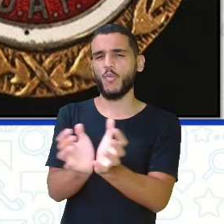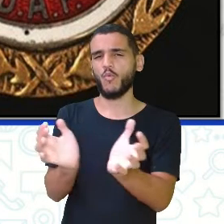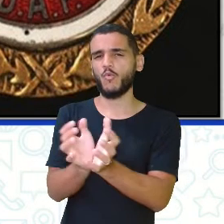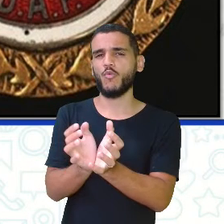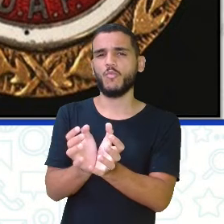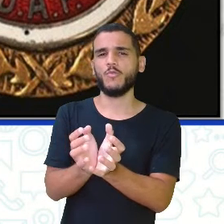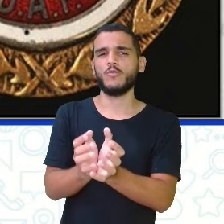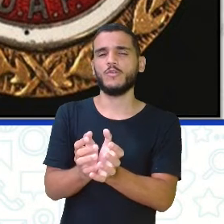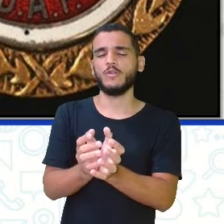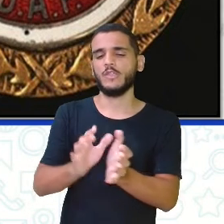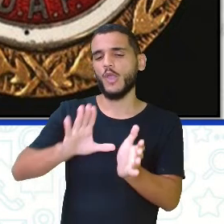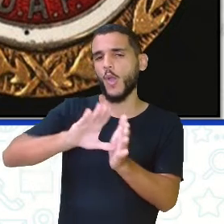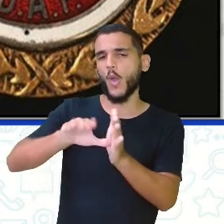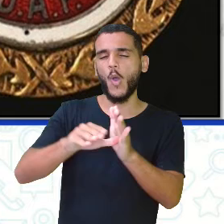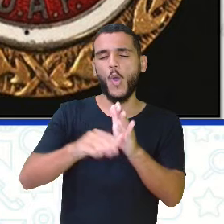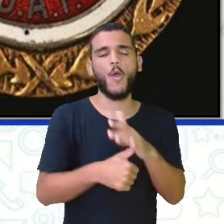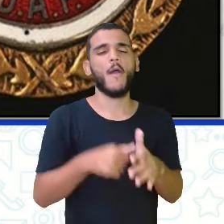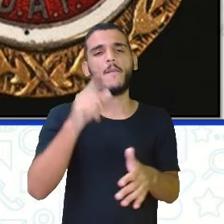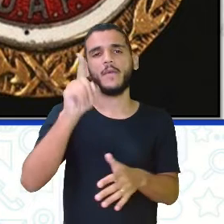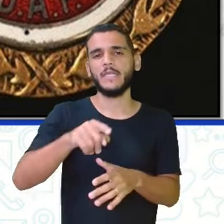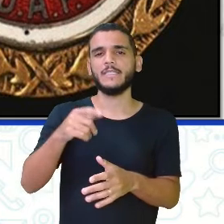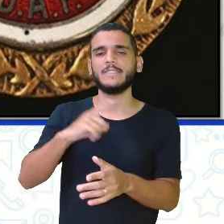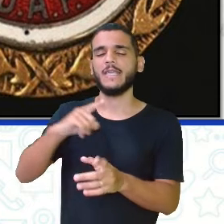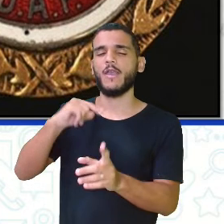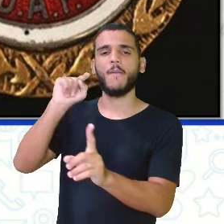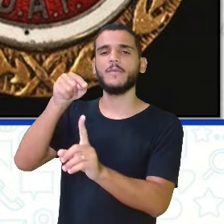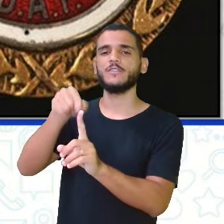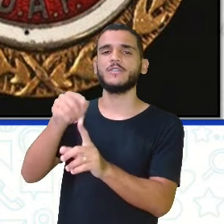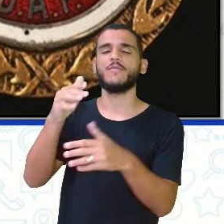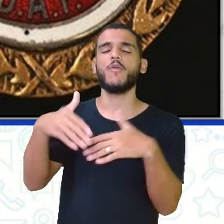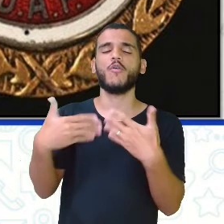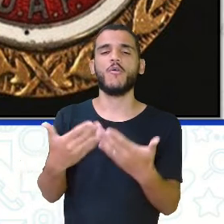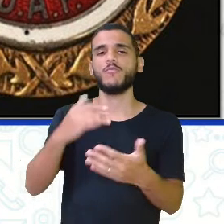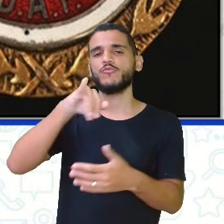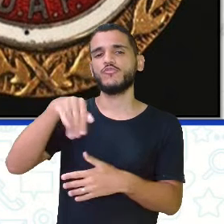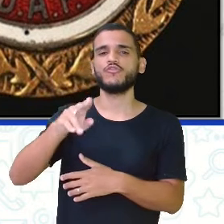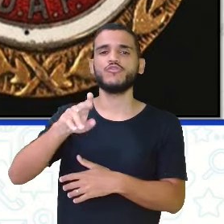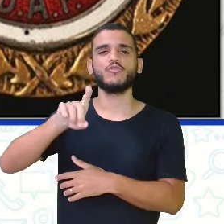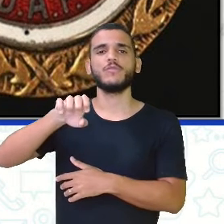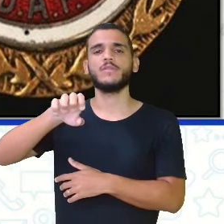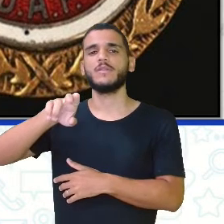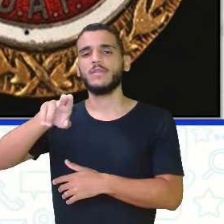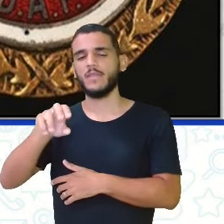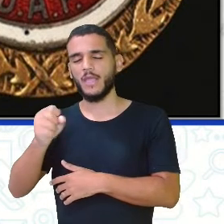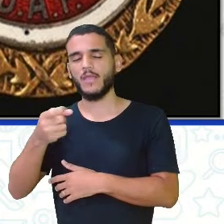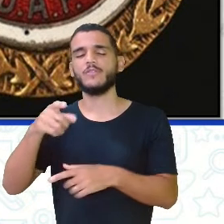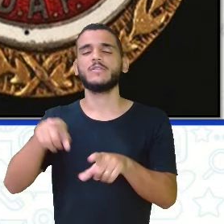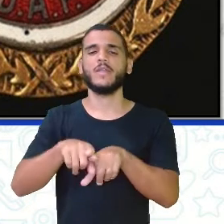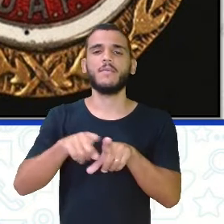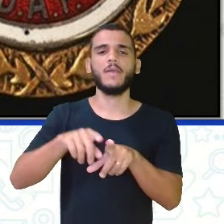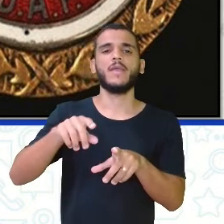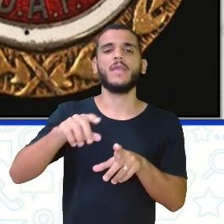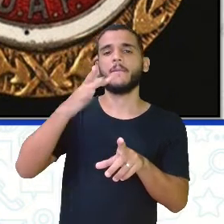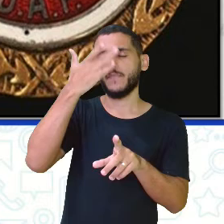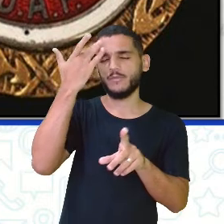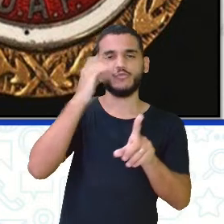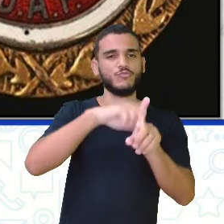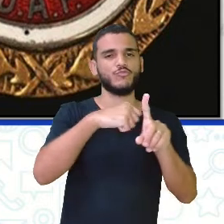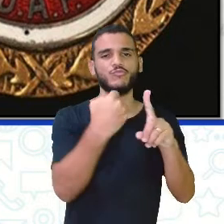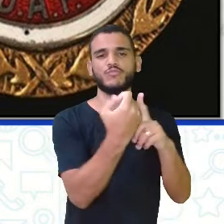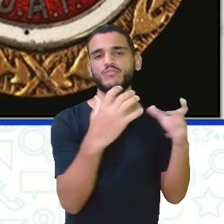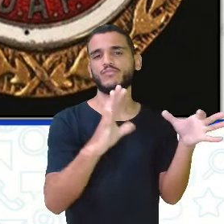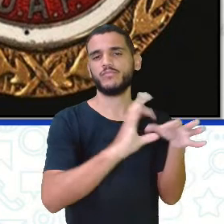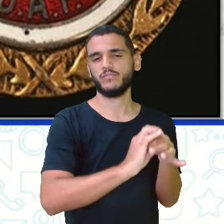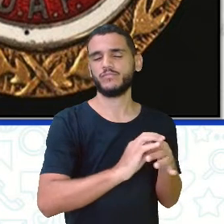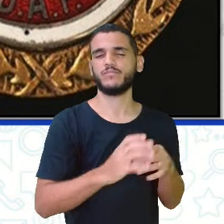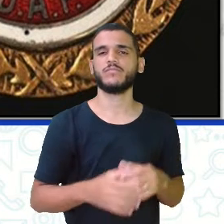SA, certo? E seus alvos prediletos eram os judeus e os socialistas. Aqui, ó. Aqui a gente tem uma imagem, né, que